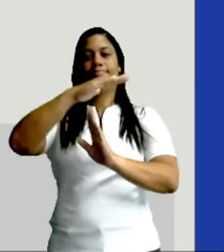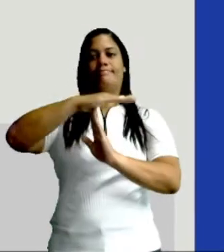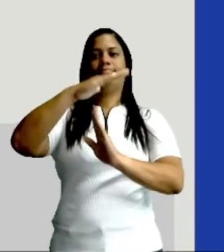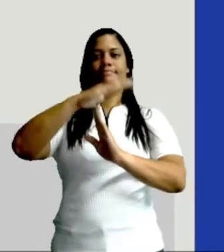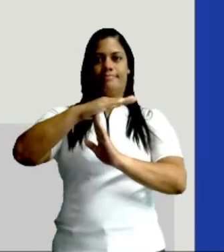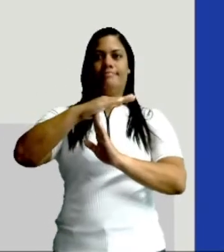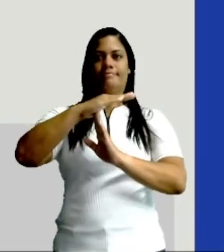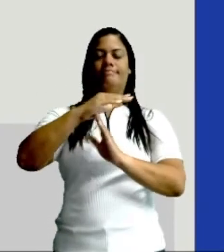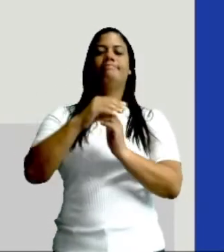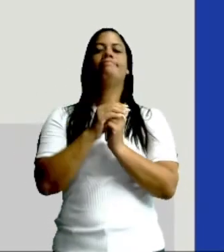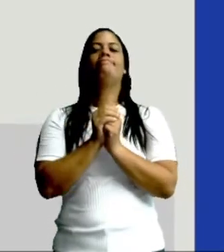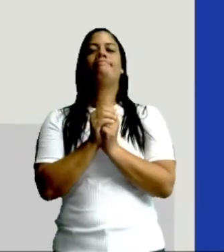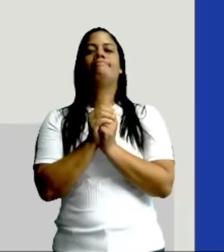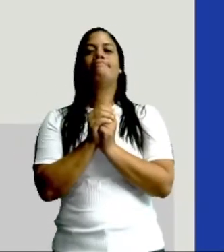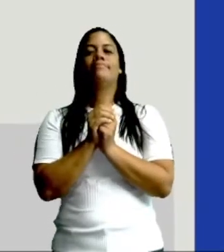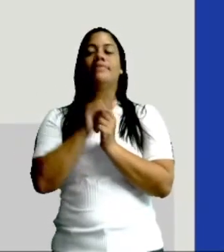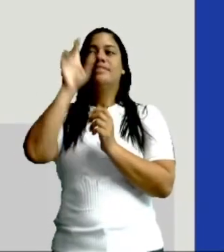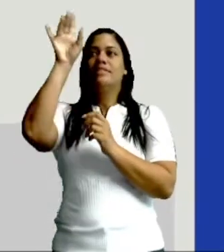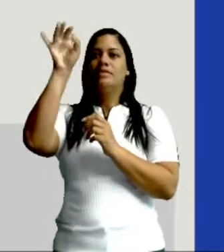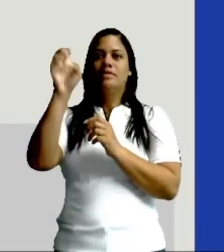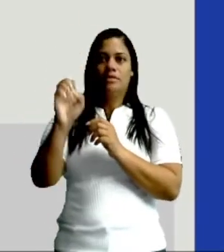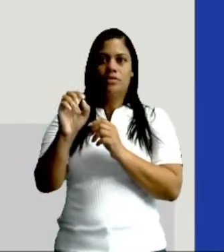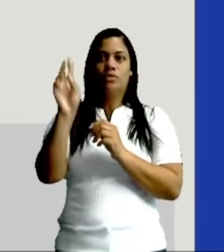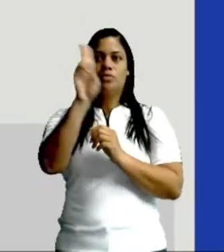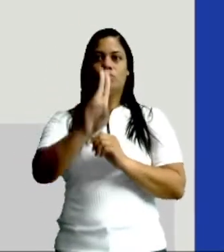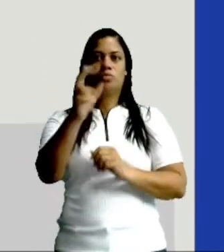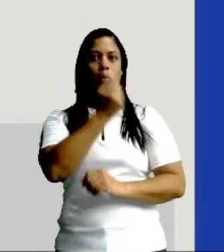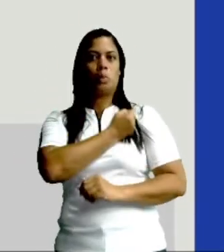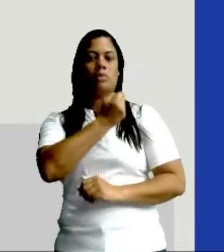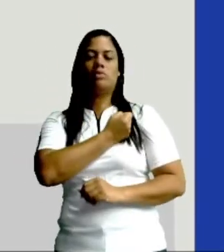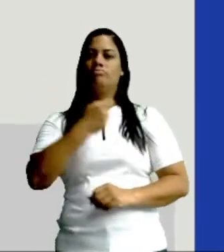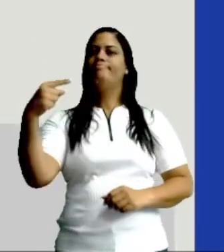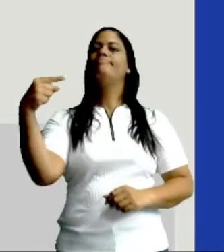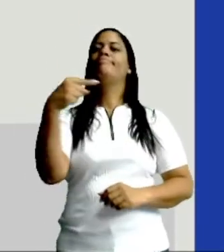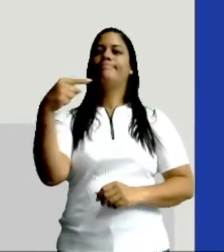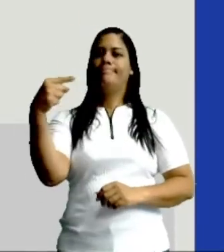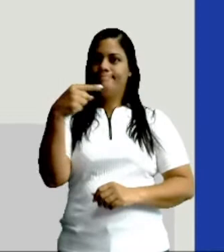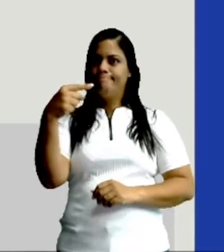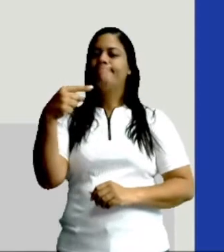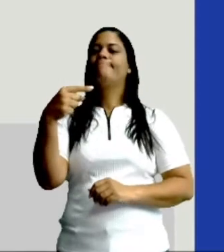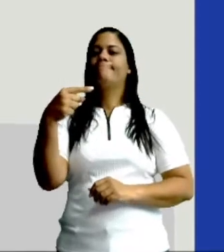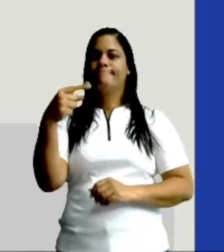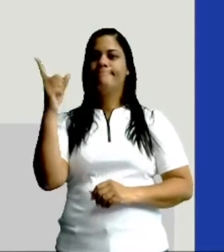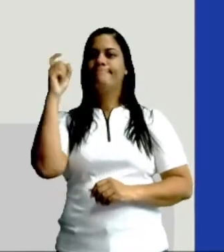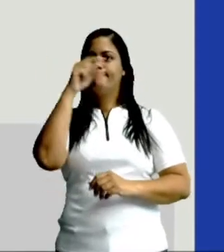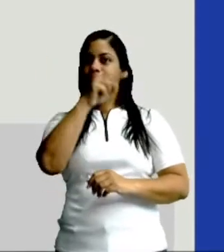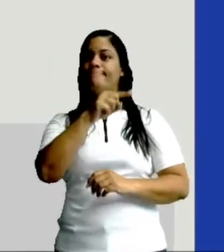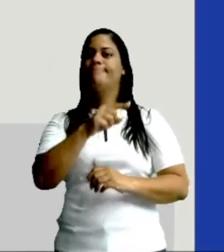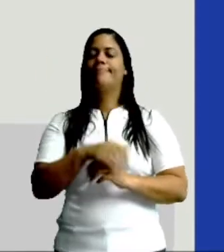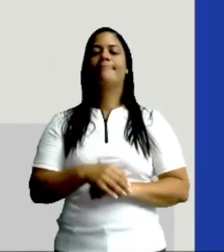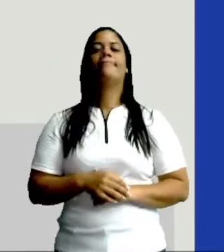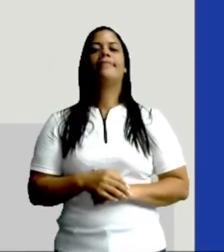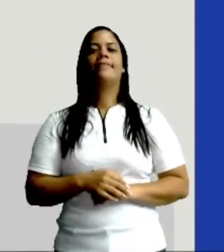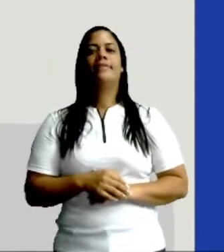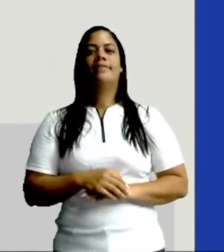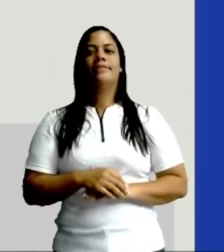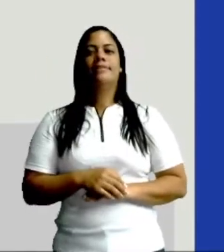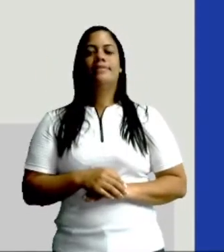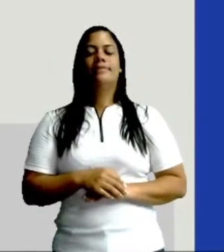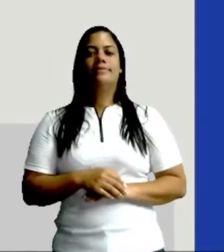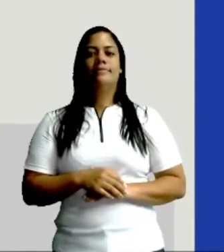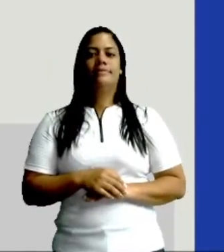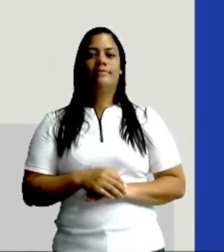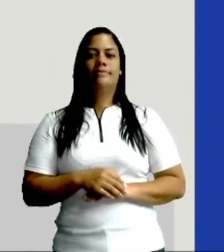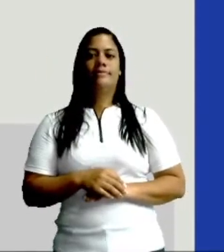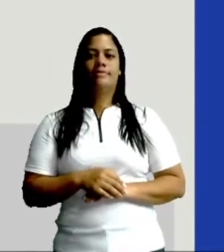inverno, chegando a graus negativos, ou seja, chegando a temperaturas abaixo de zero. Então,